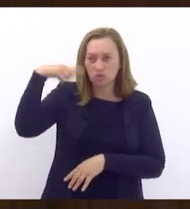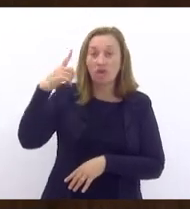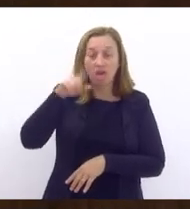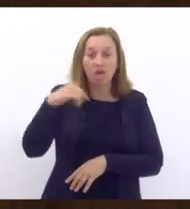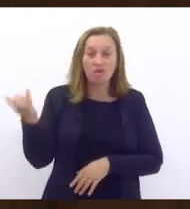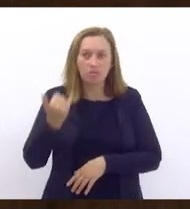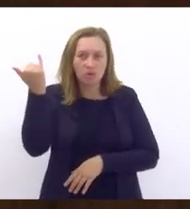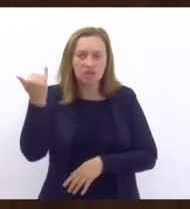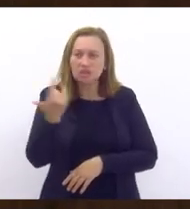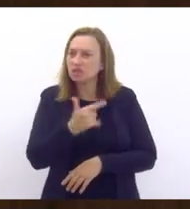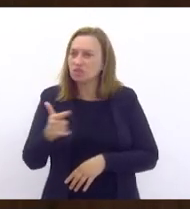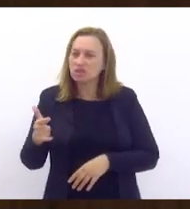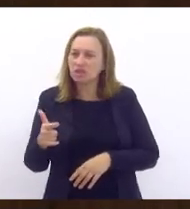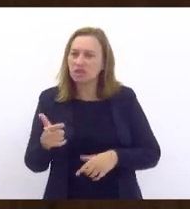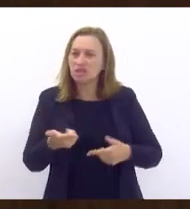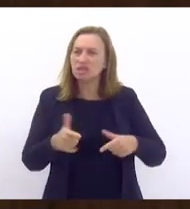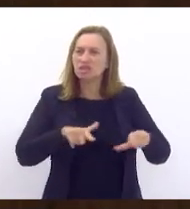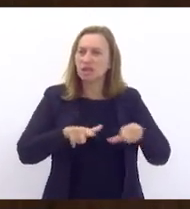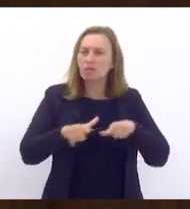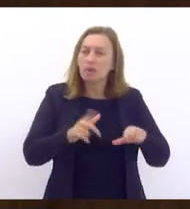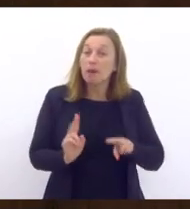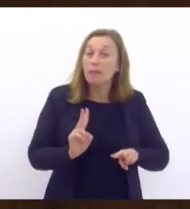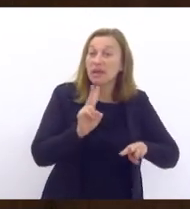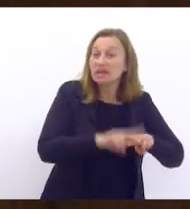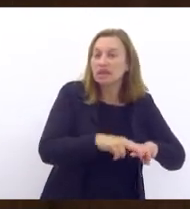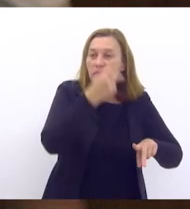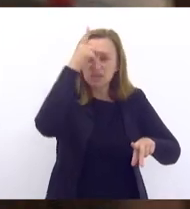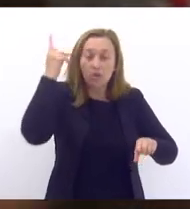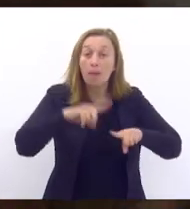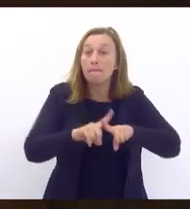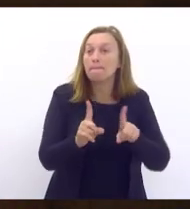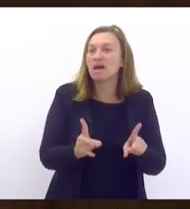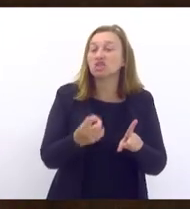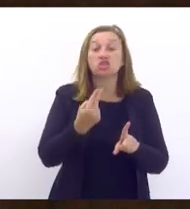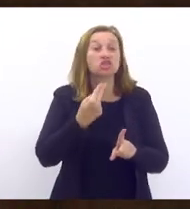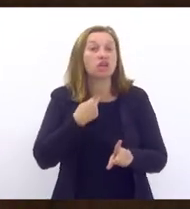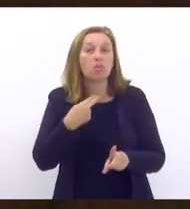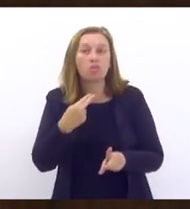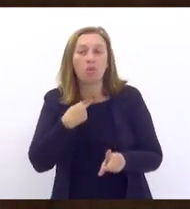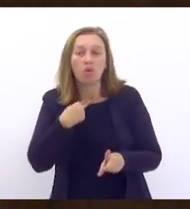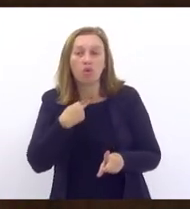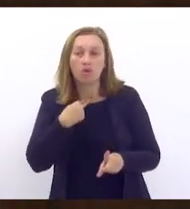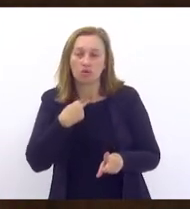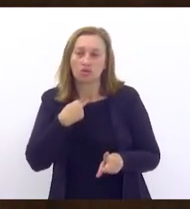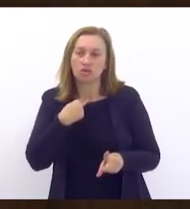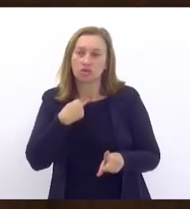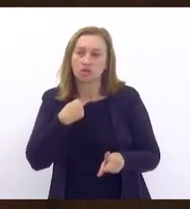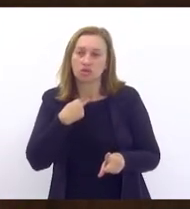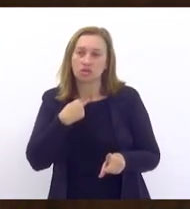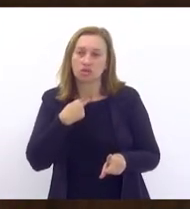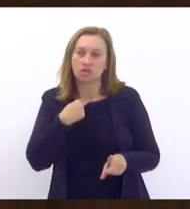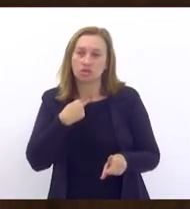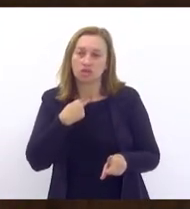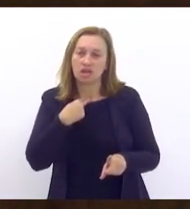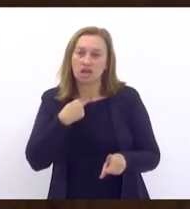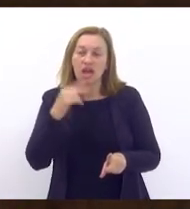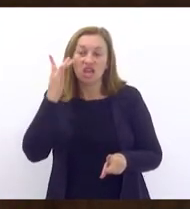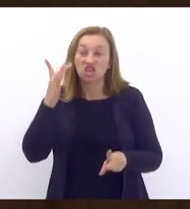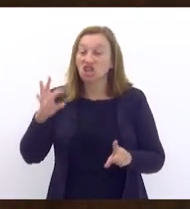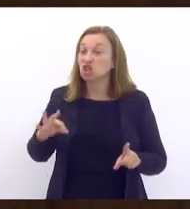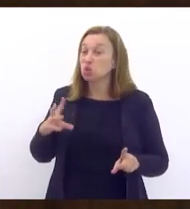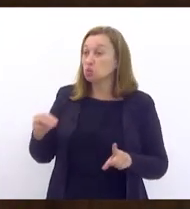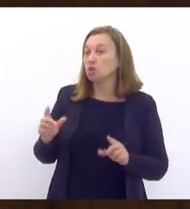para aprisionar pessoas, mas não pode ter generalizações, tá